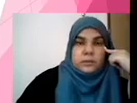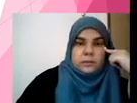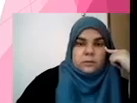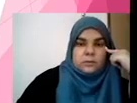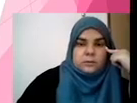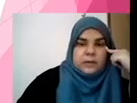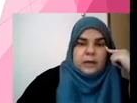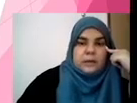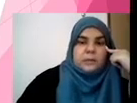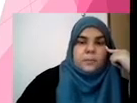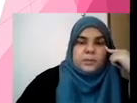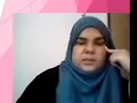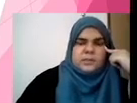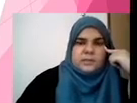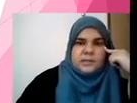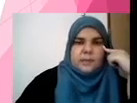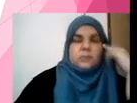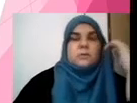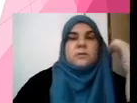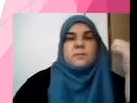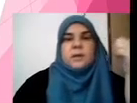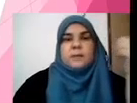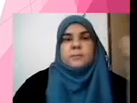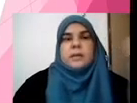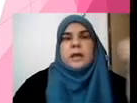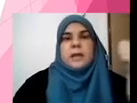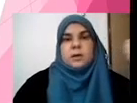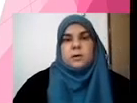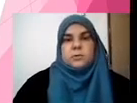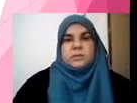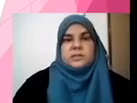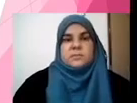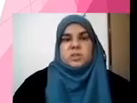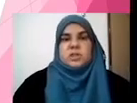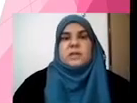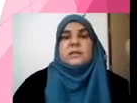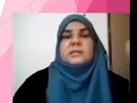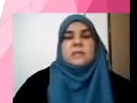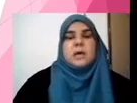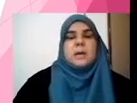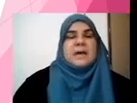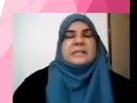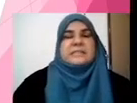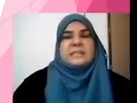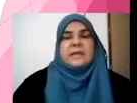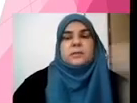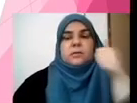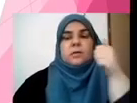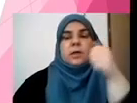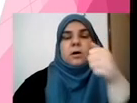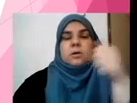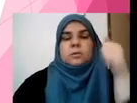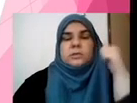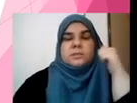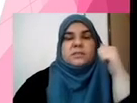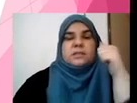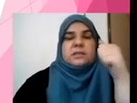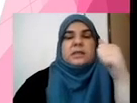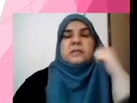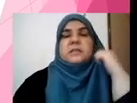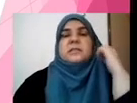do triângulo, tá? Então, por isso, incentro. Então, vamos recapitular. Encontro das medianas, baricentro. Encontro